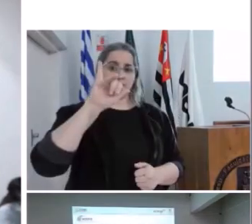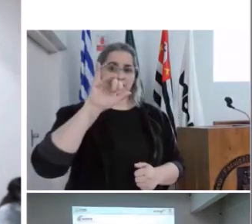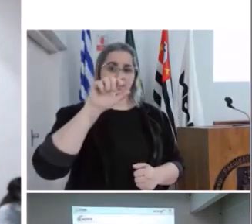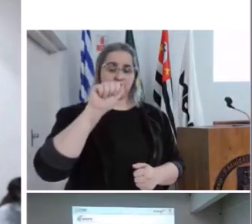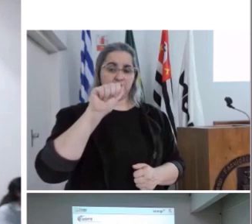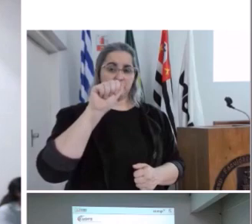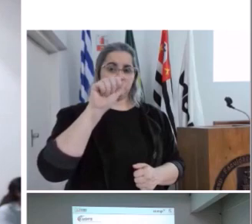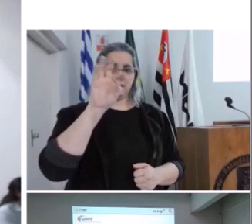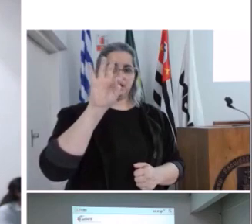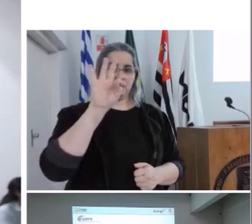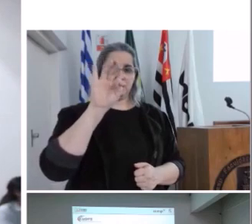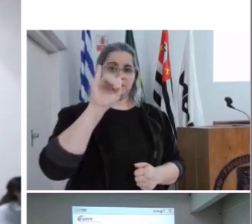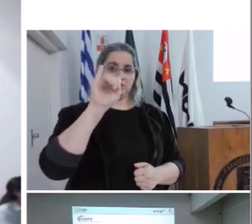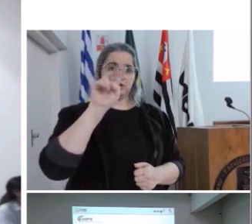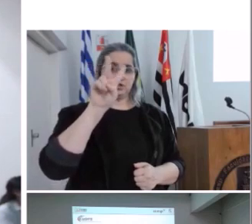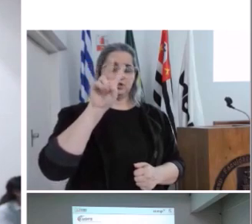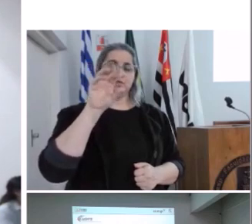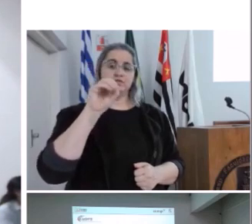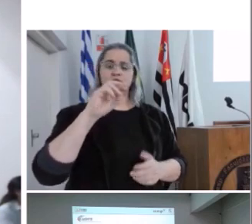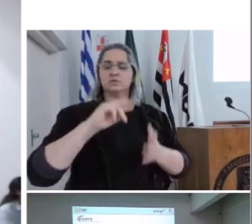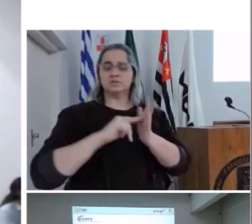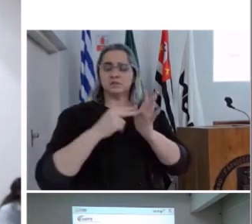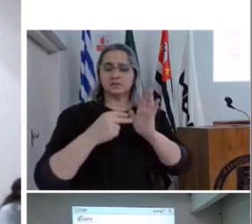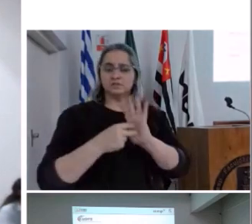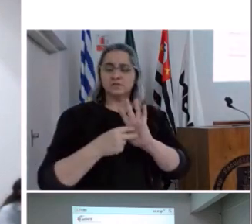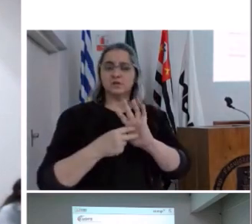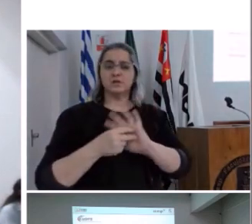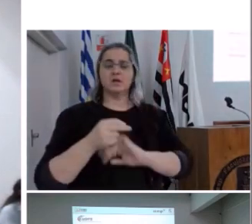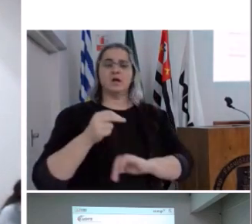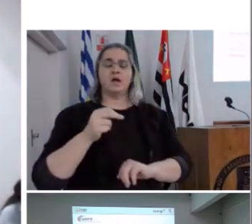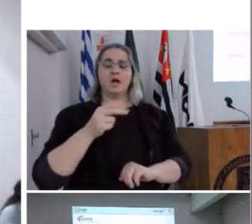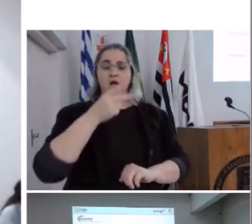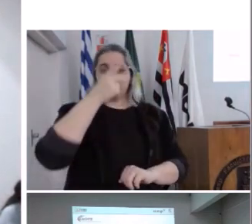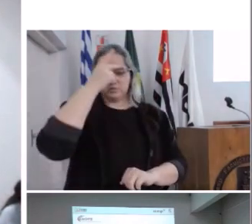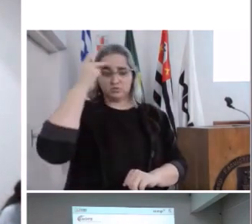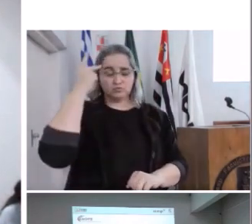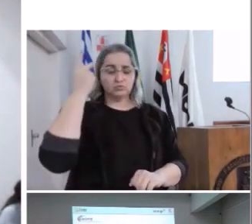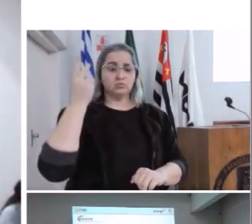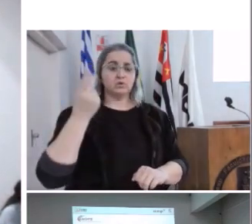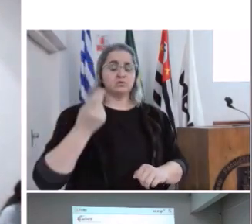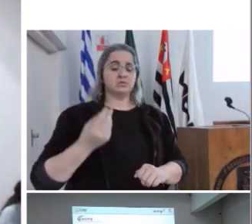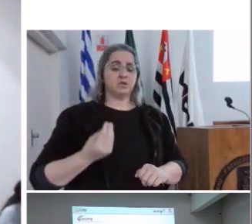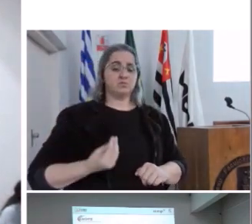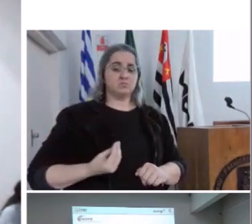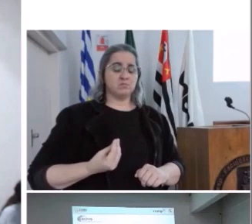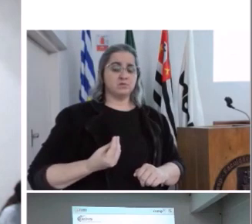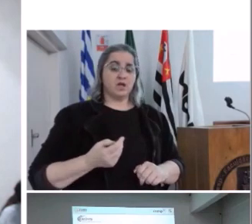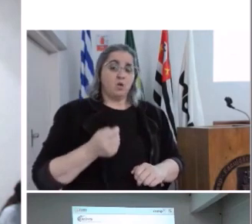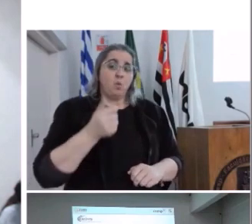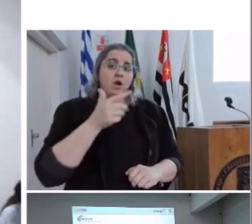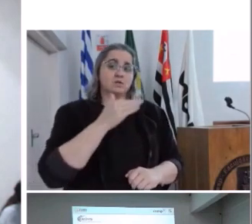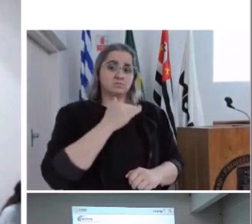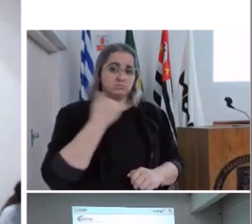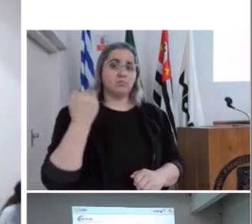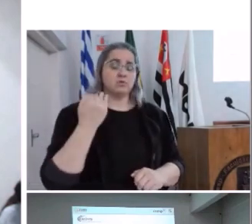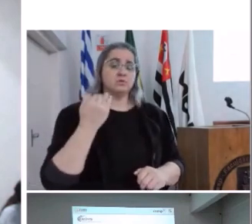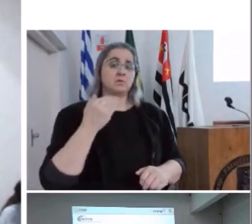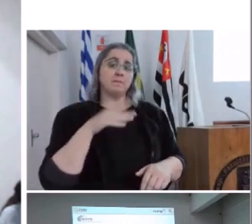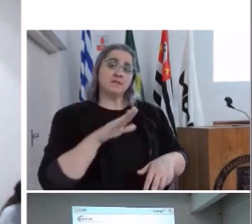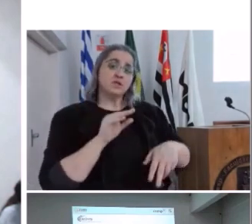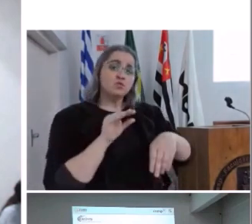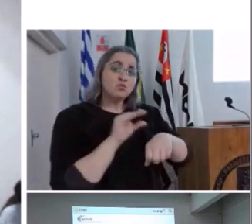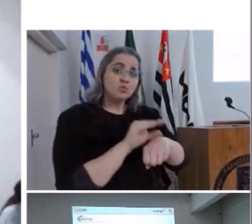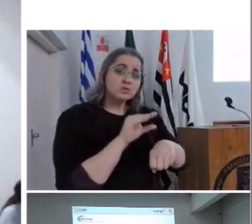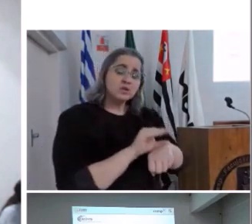vezes, isso pode ser detectado e oferecido só no final da vida, como você comentou, mas assim que você já tem